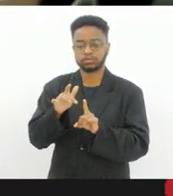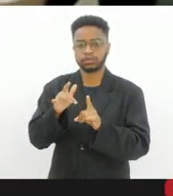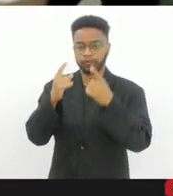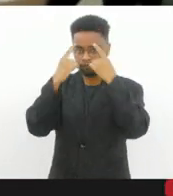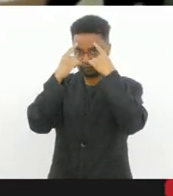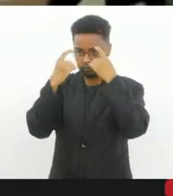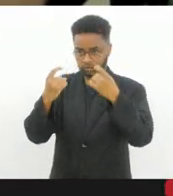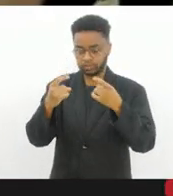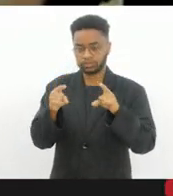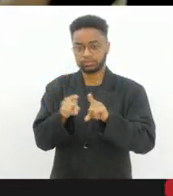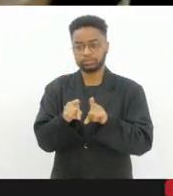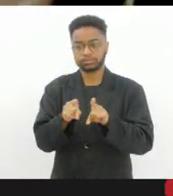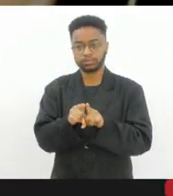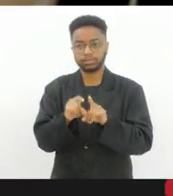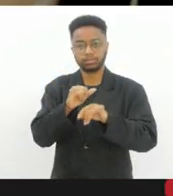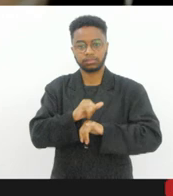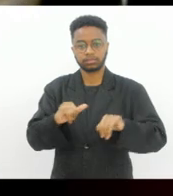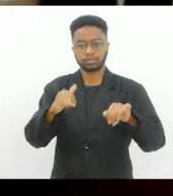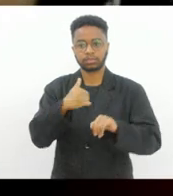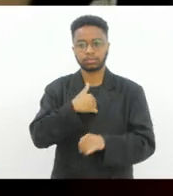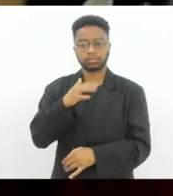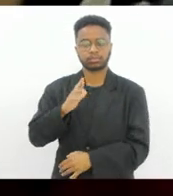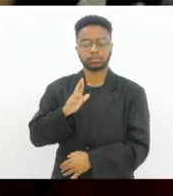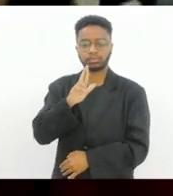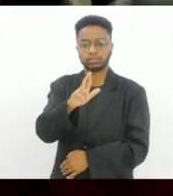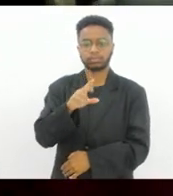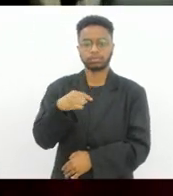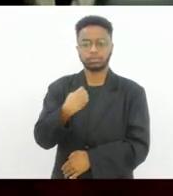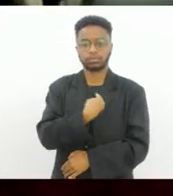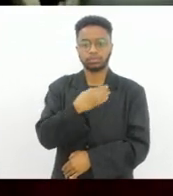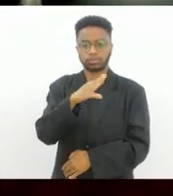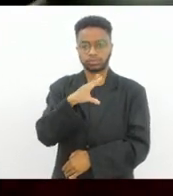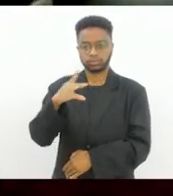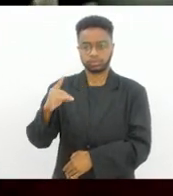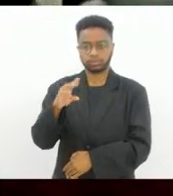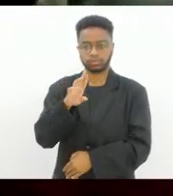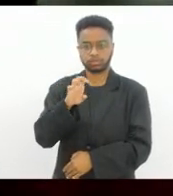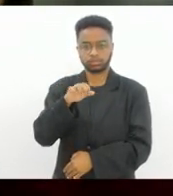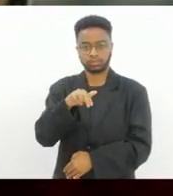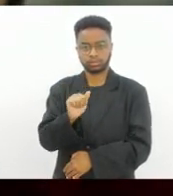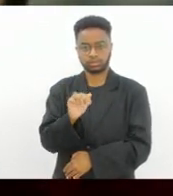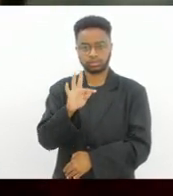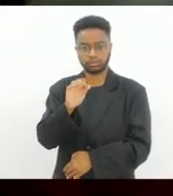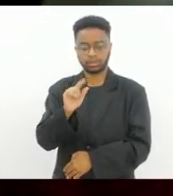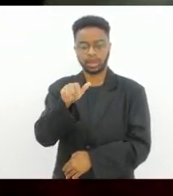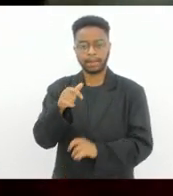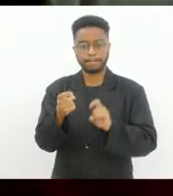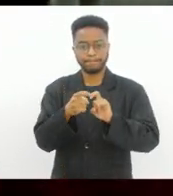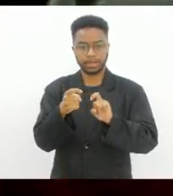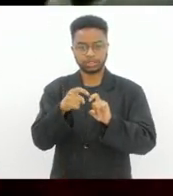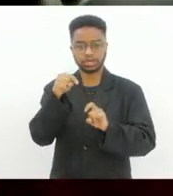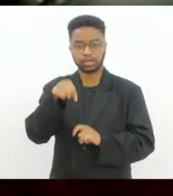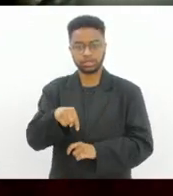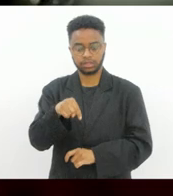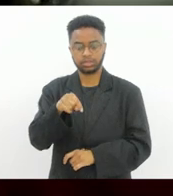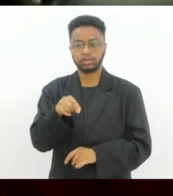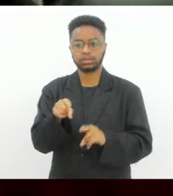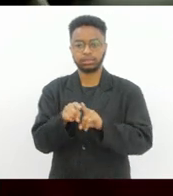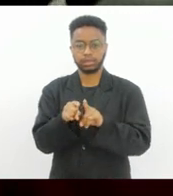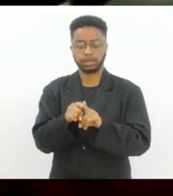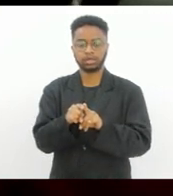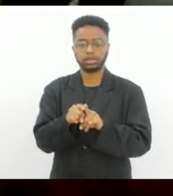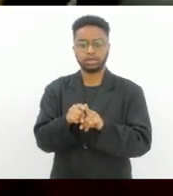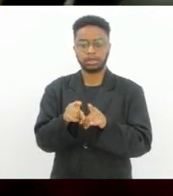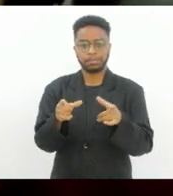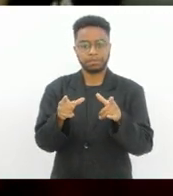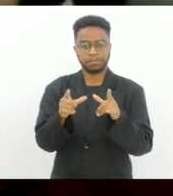que eu falo em nome da nossa coordenadora aqui, Renata Reis, que é médica aqui do DF, que também com uma longa